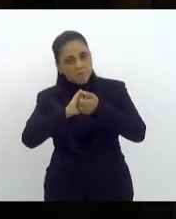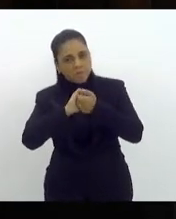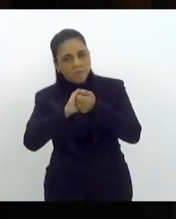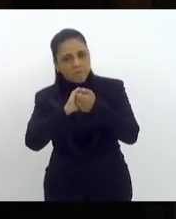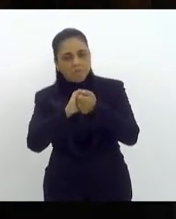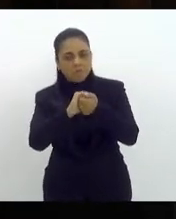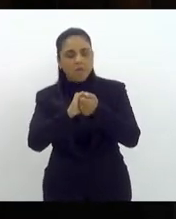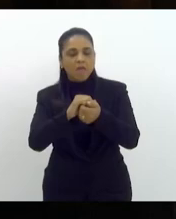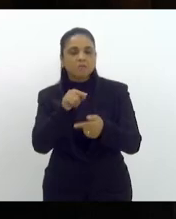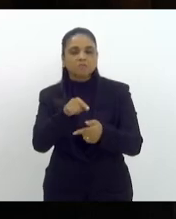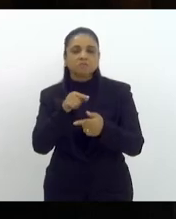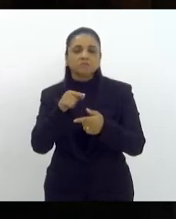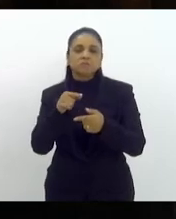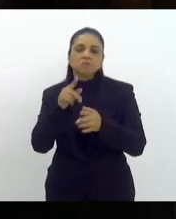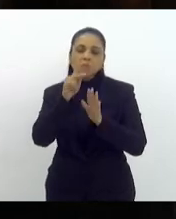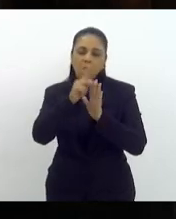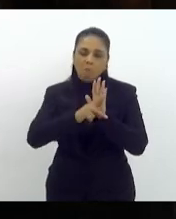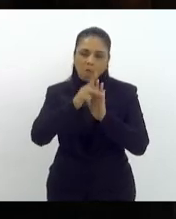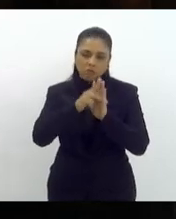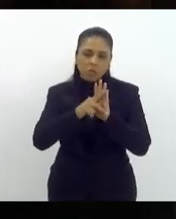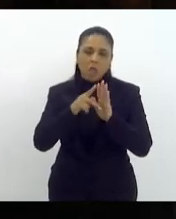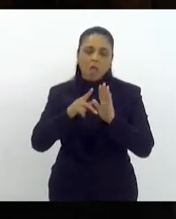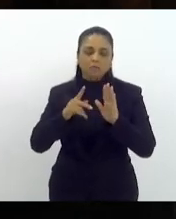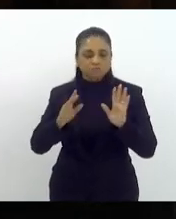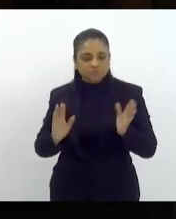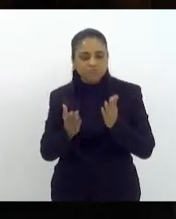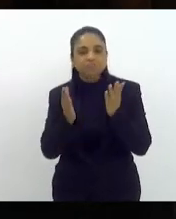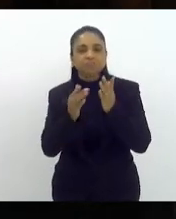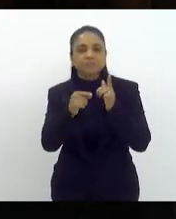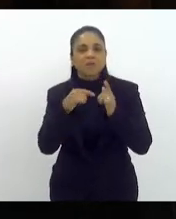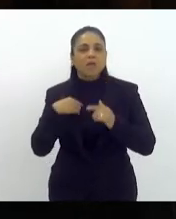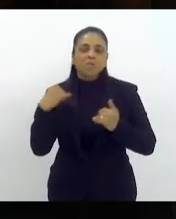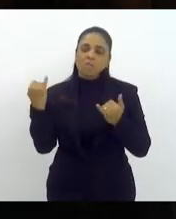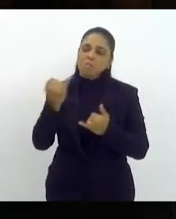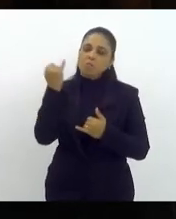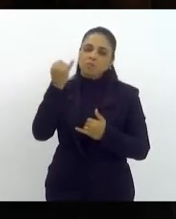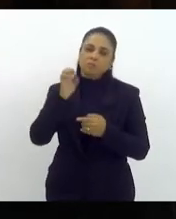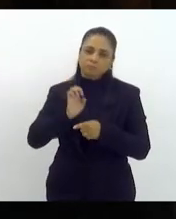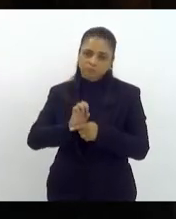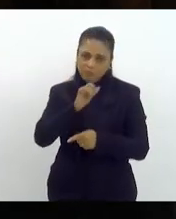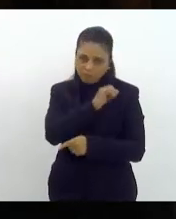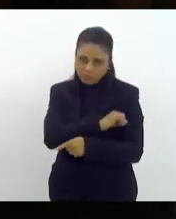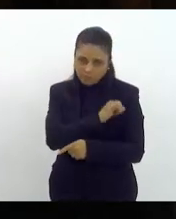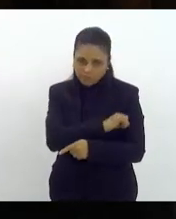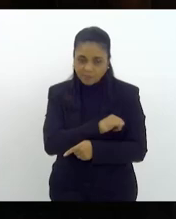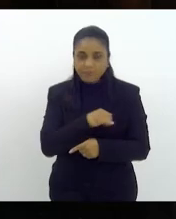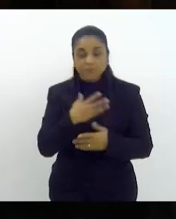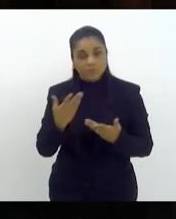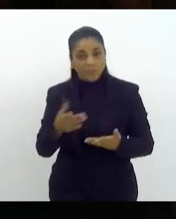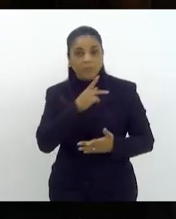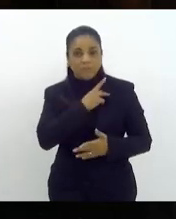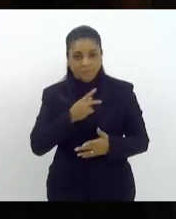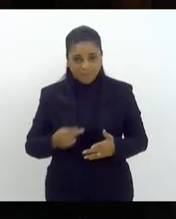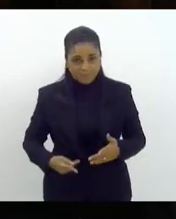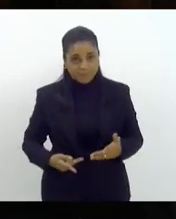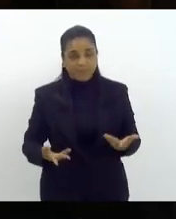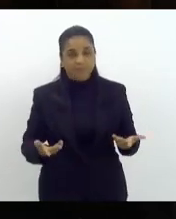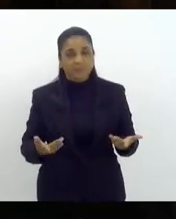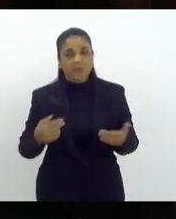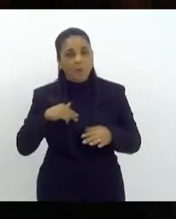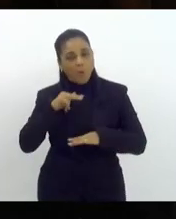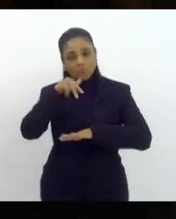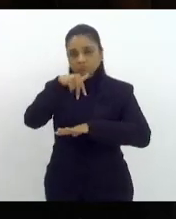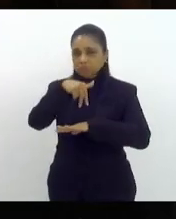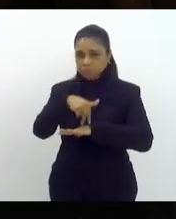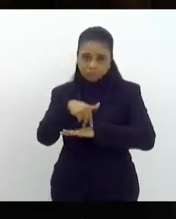nesse nesse projeto aí parabéns mesmo isso é muito importante para o Estado do Rio de Janeiro para Presidente eu venho até essa